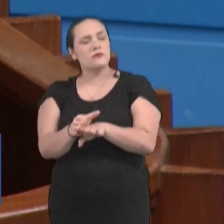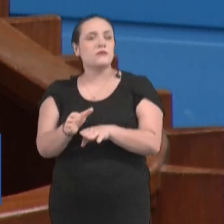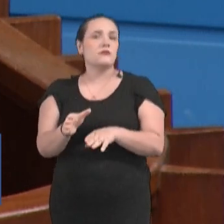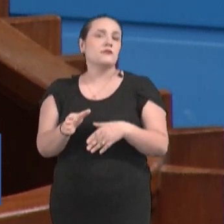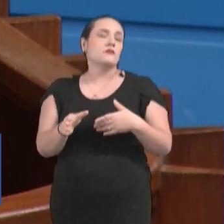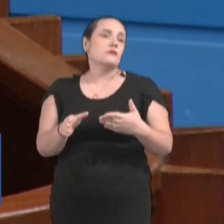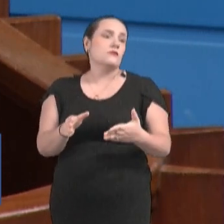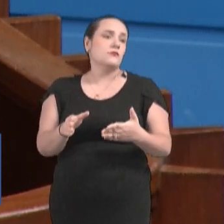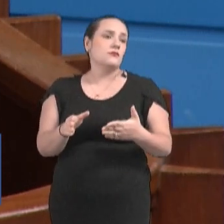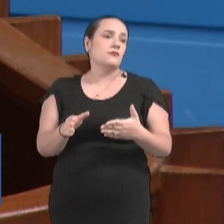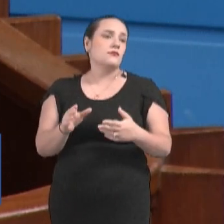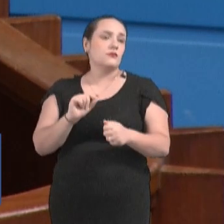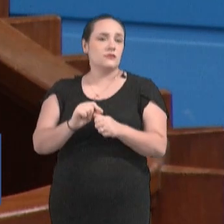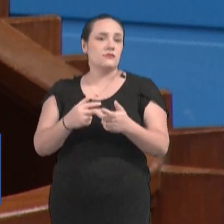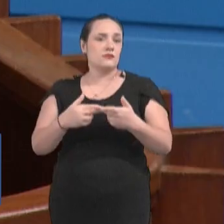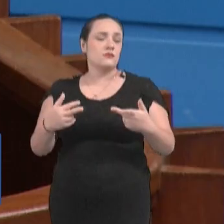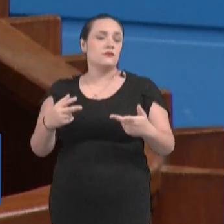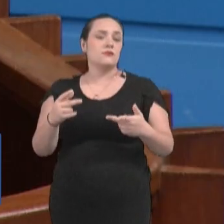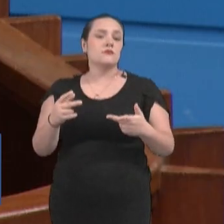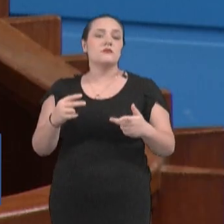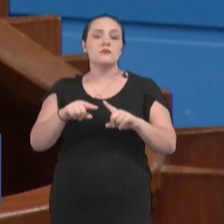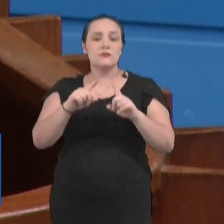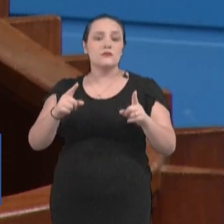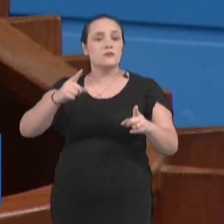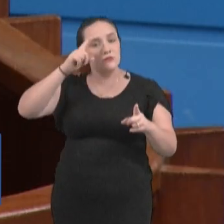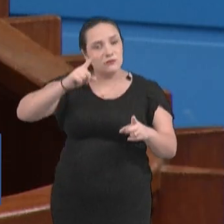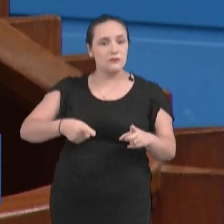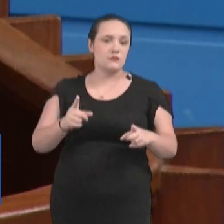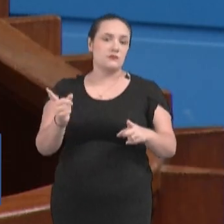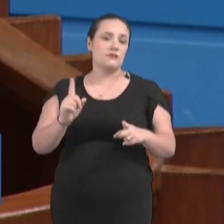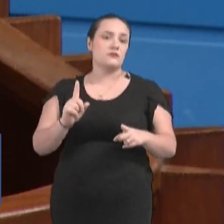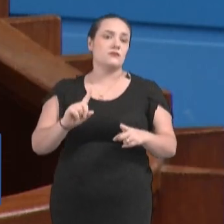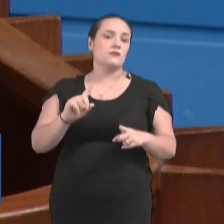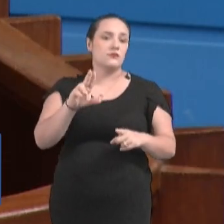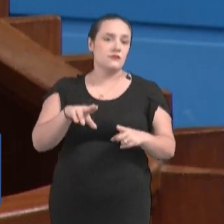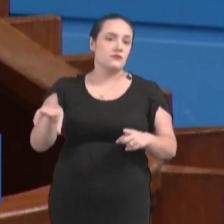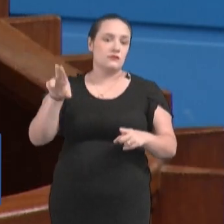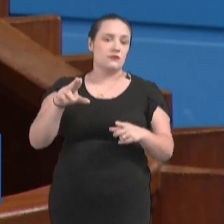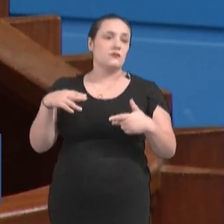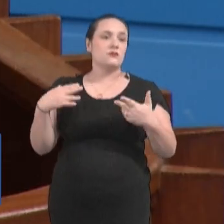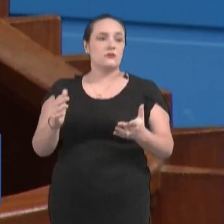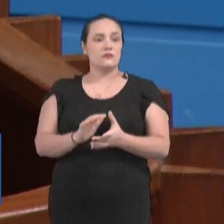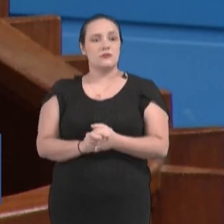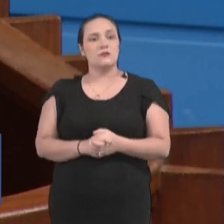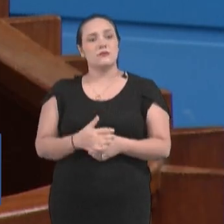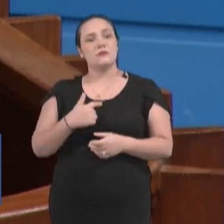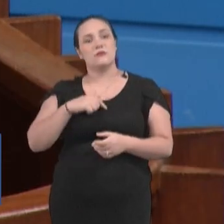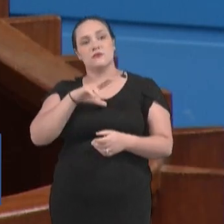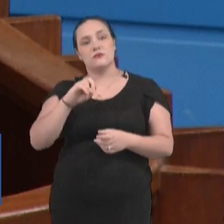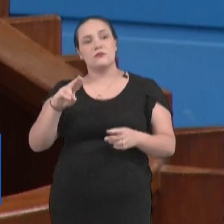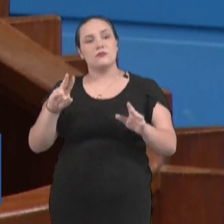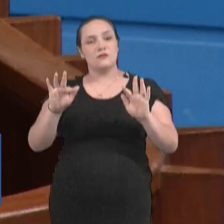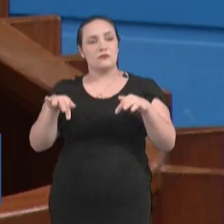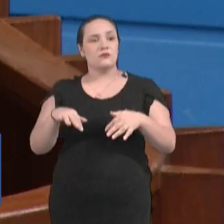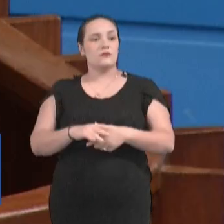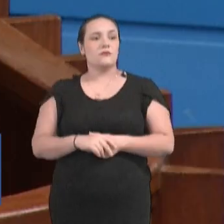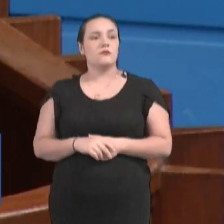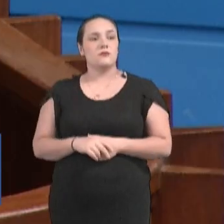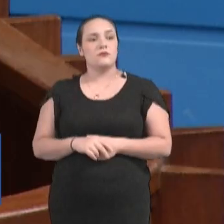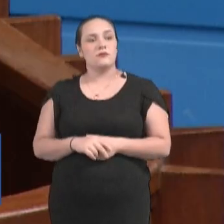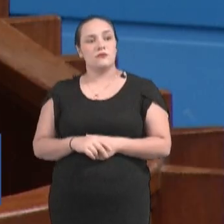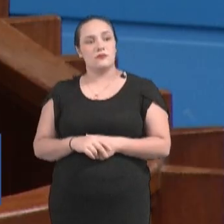coisa, menos a imposição obrigatória. Lembrando, para encerrar minha fala, senhor presidente, obrigado pelo